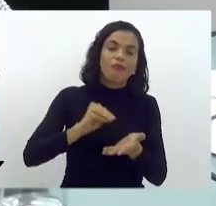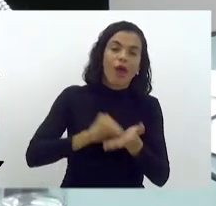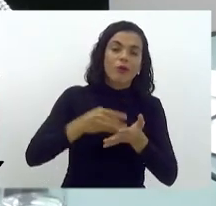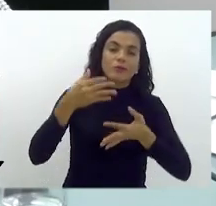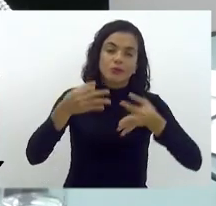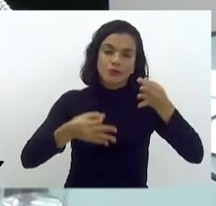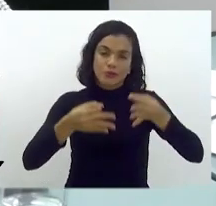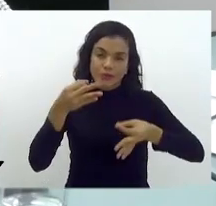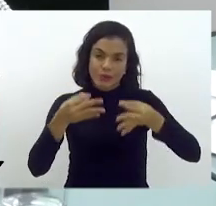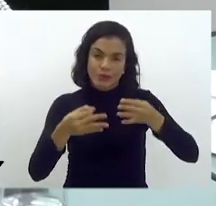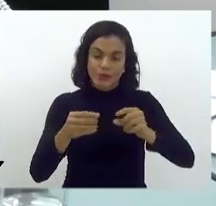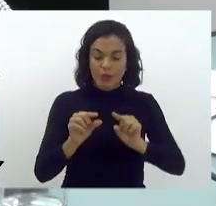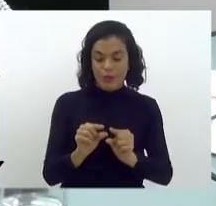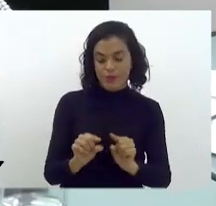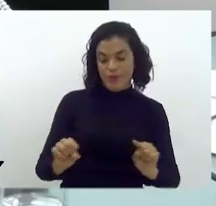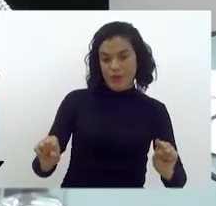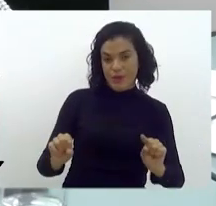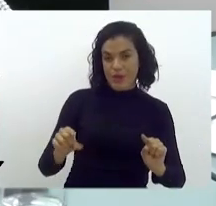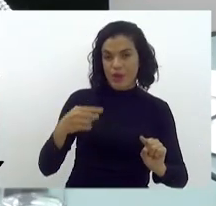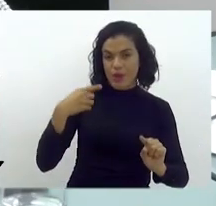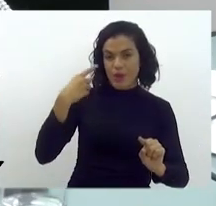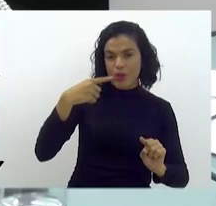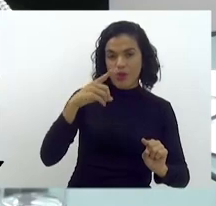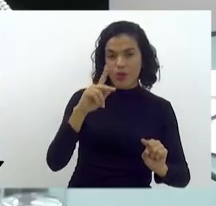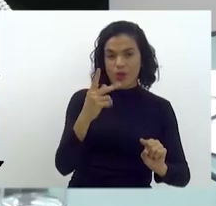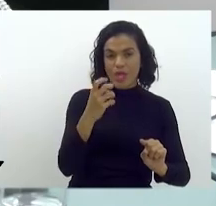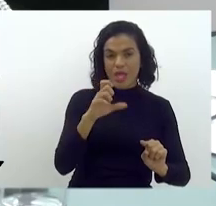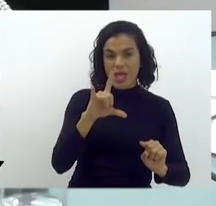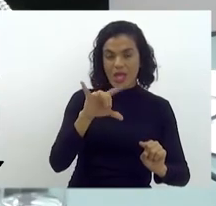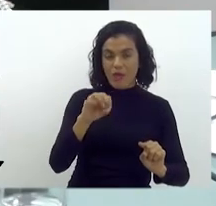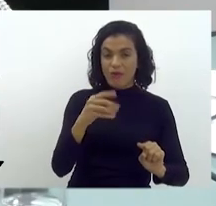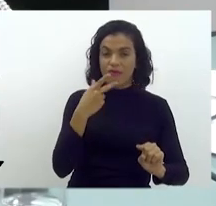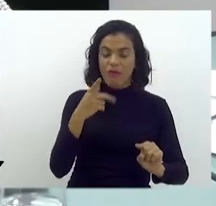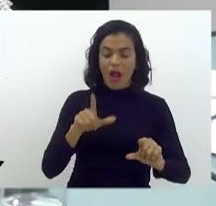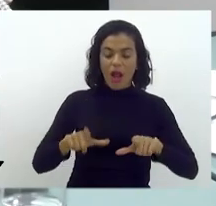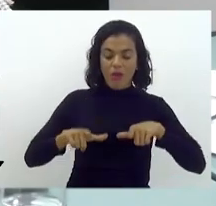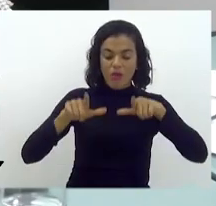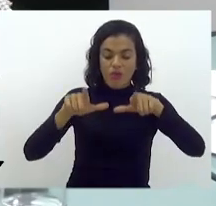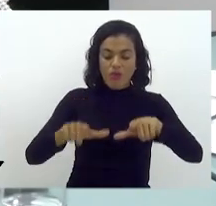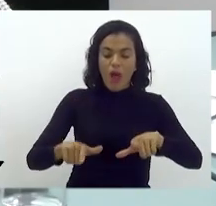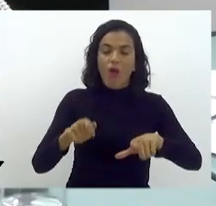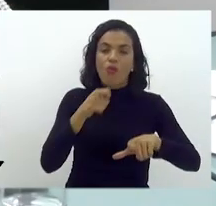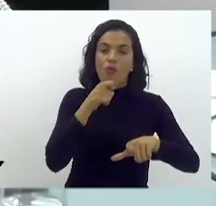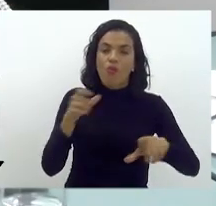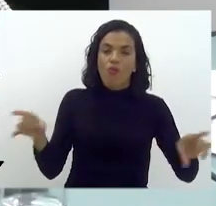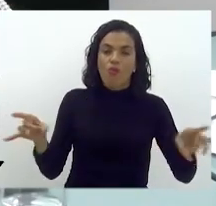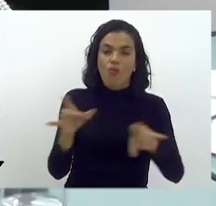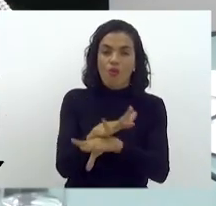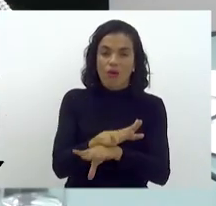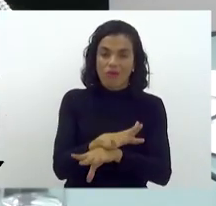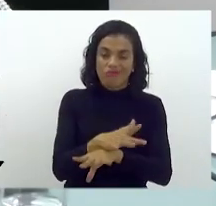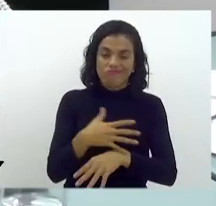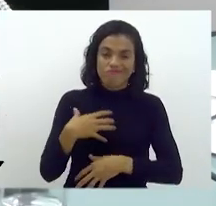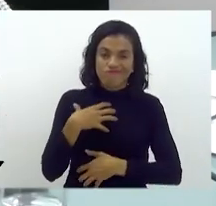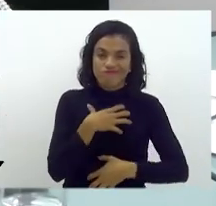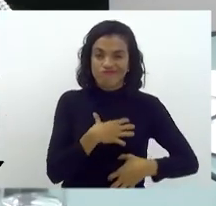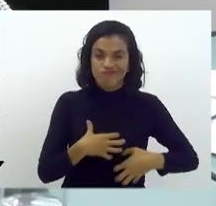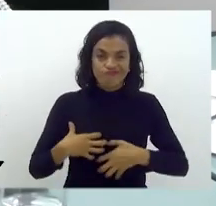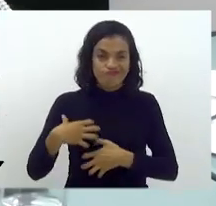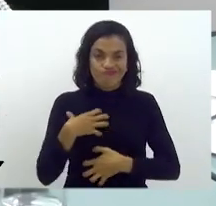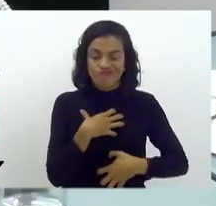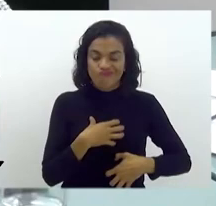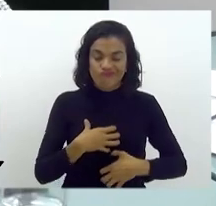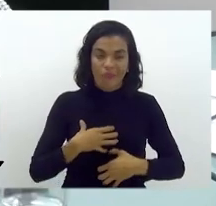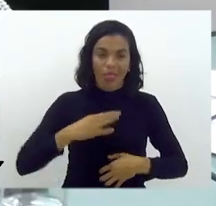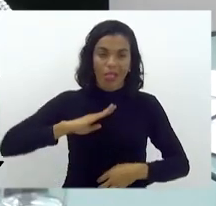e a outra na fala do Dr Hélio quando ele diz que um laudo inconclusivo é algo que desagrada aos peritos